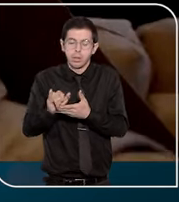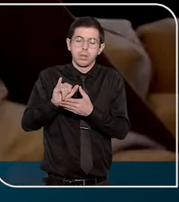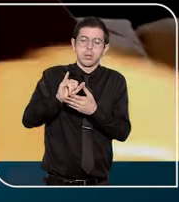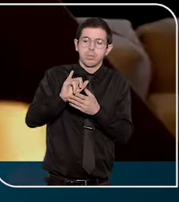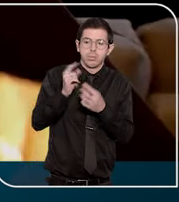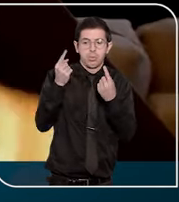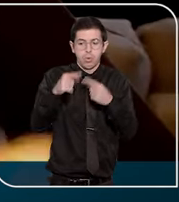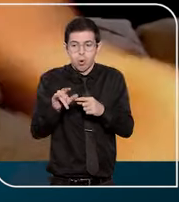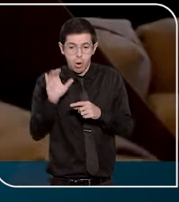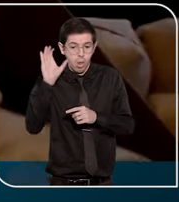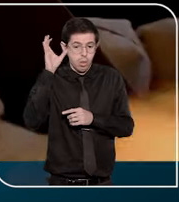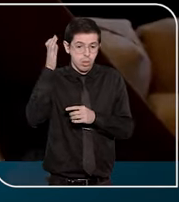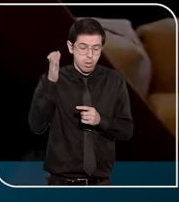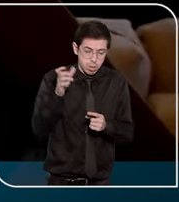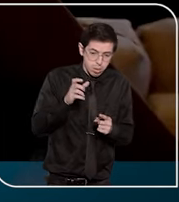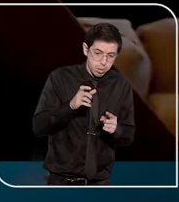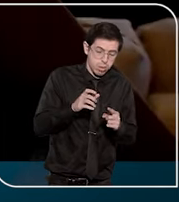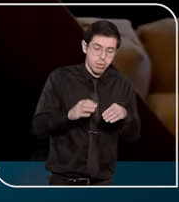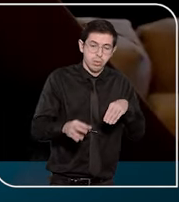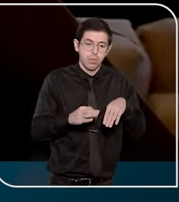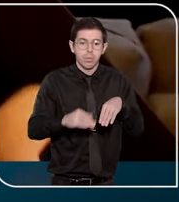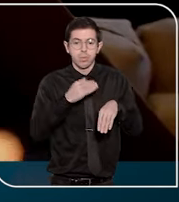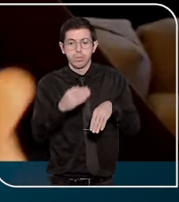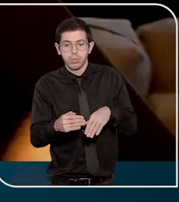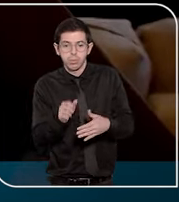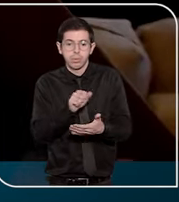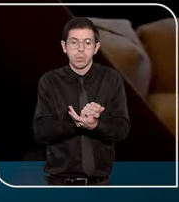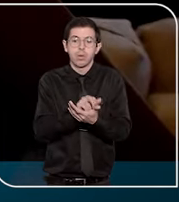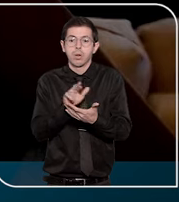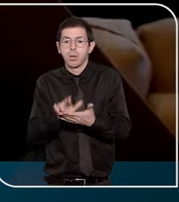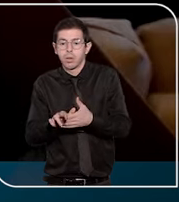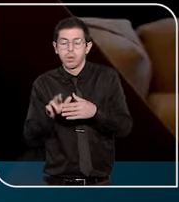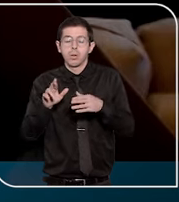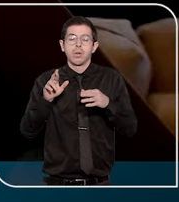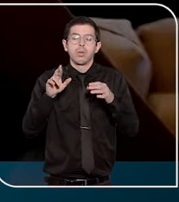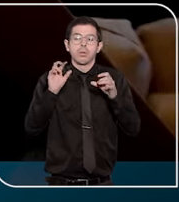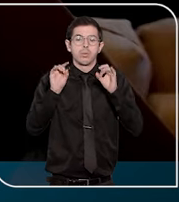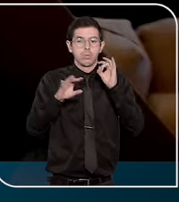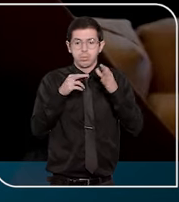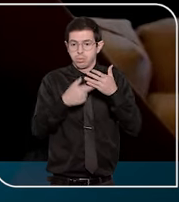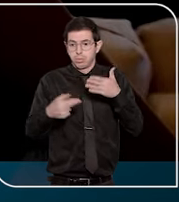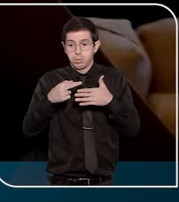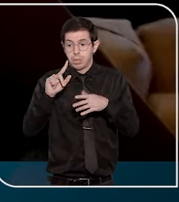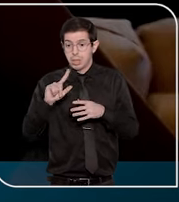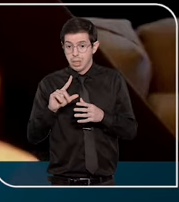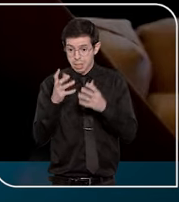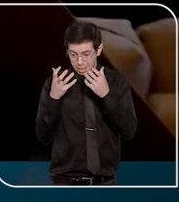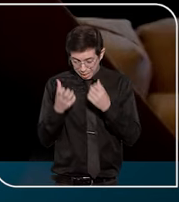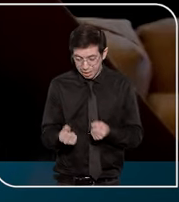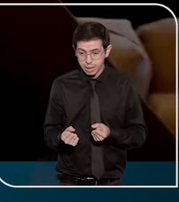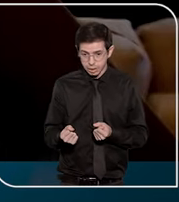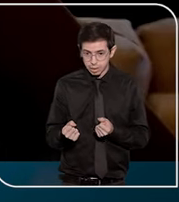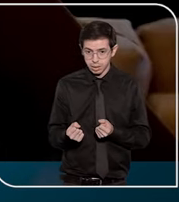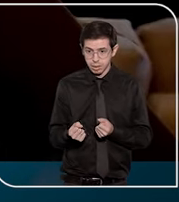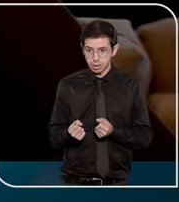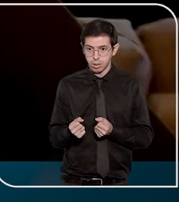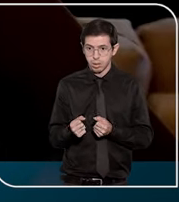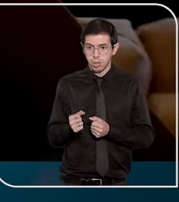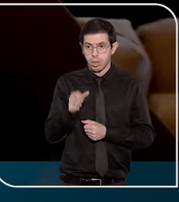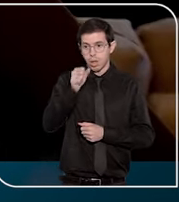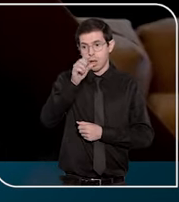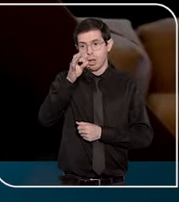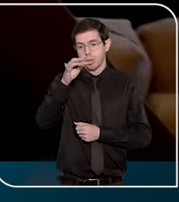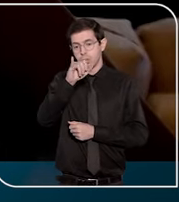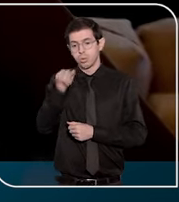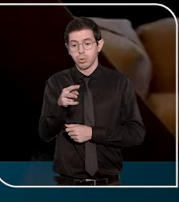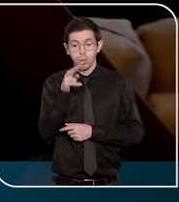ministro, o recurso especial, o agravo em recurso especial, não foi conhecido. O STJ olhou para o Código de Processo Civil e